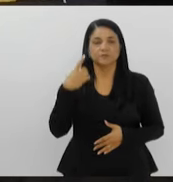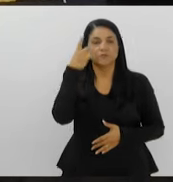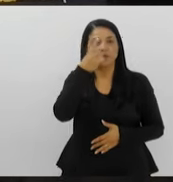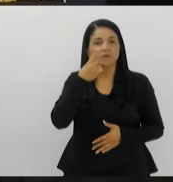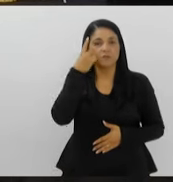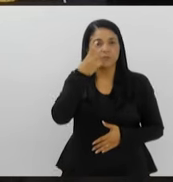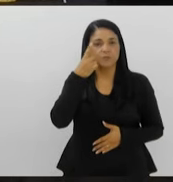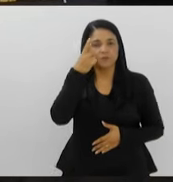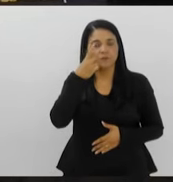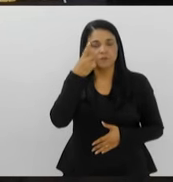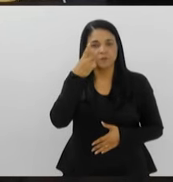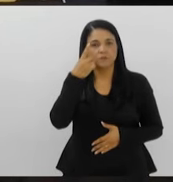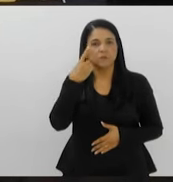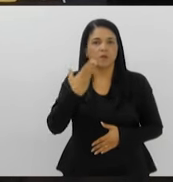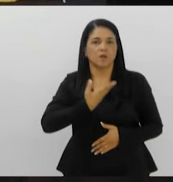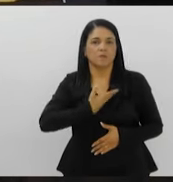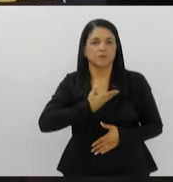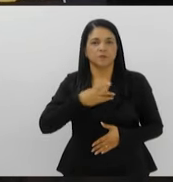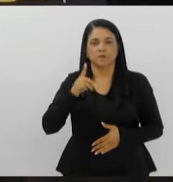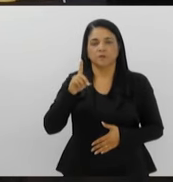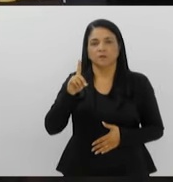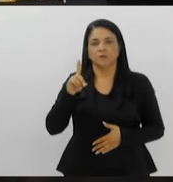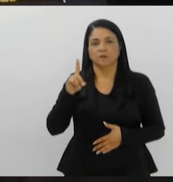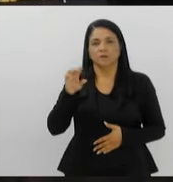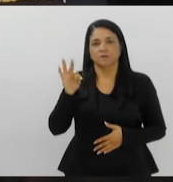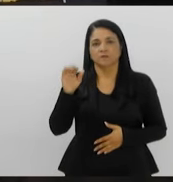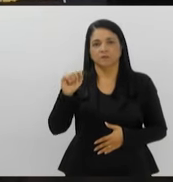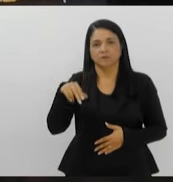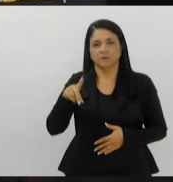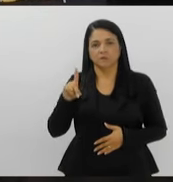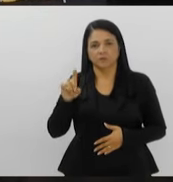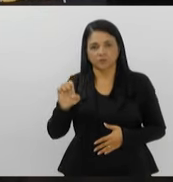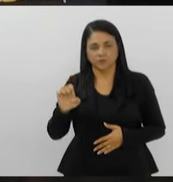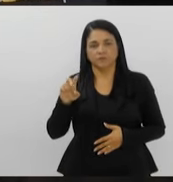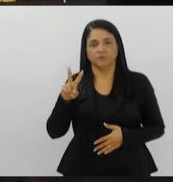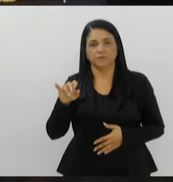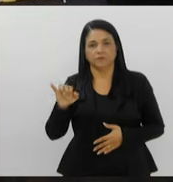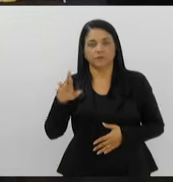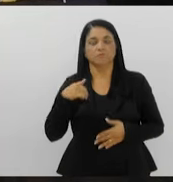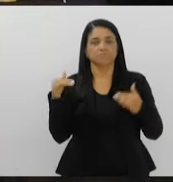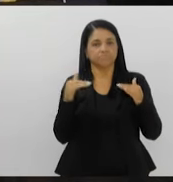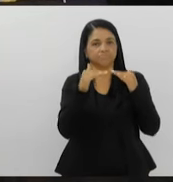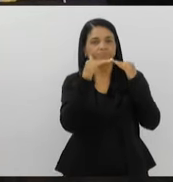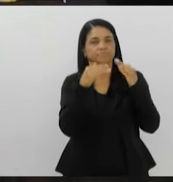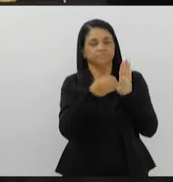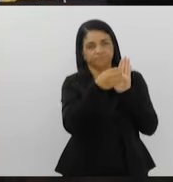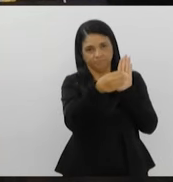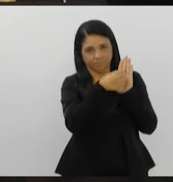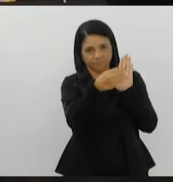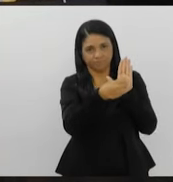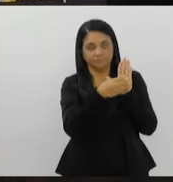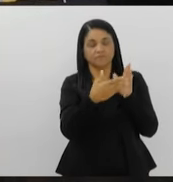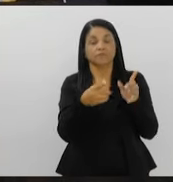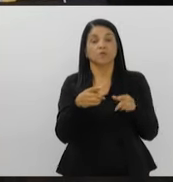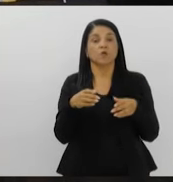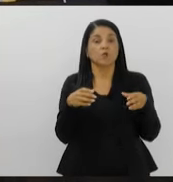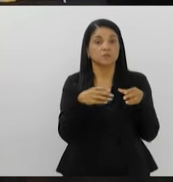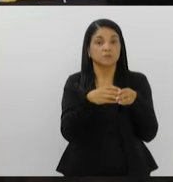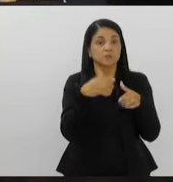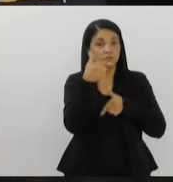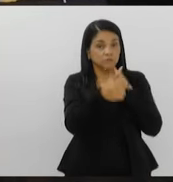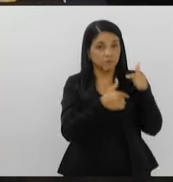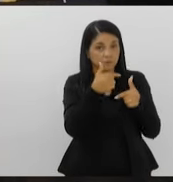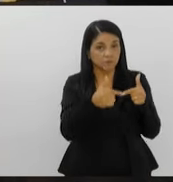deputado querido amigo Tânio Vieira, por favor. Presidente, parecer favorável. Muito obrigado. Pela Comissão de